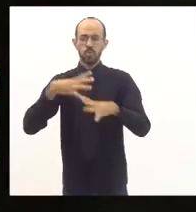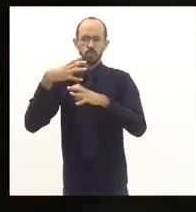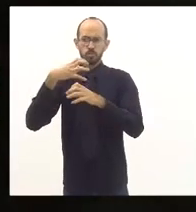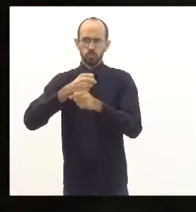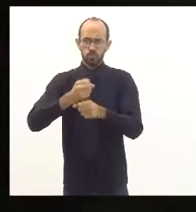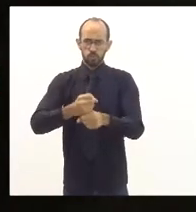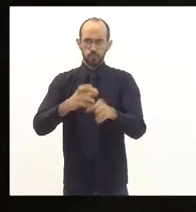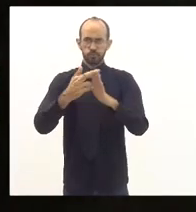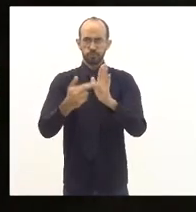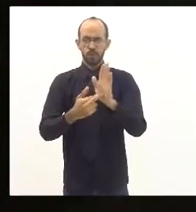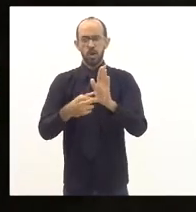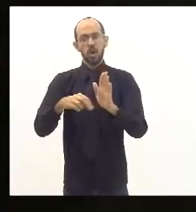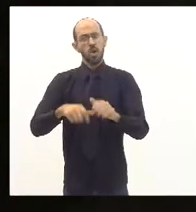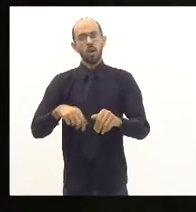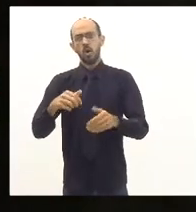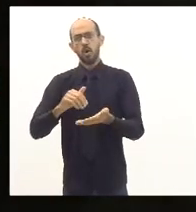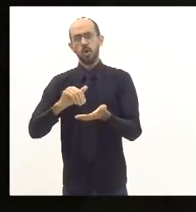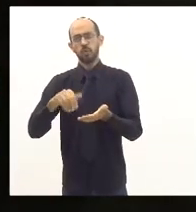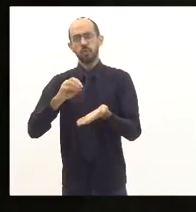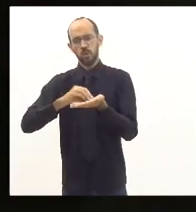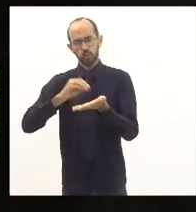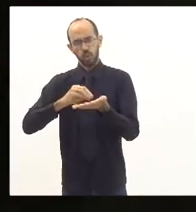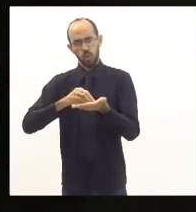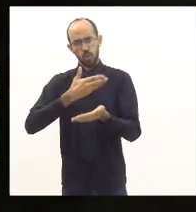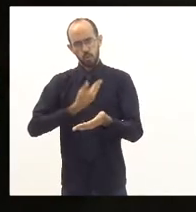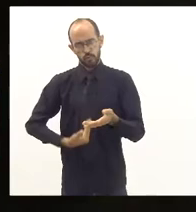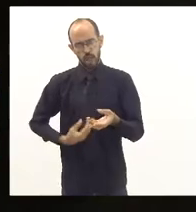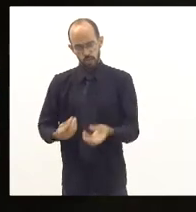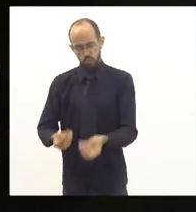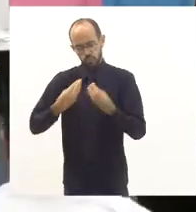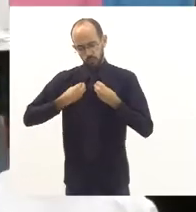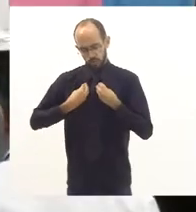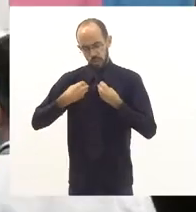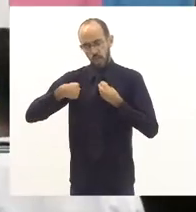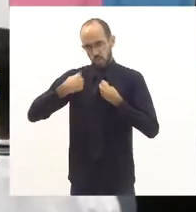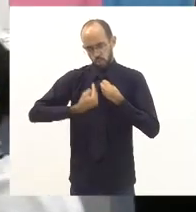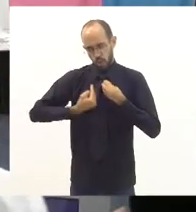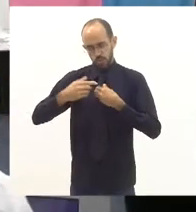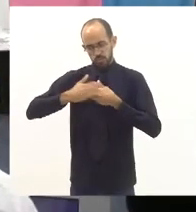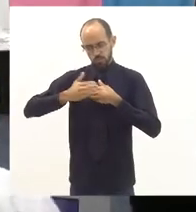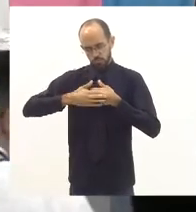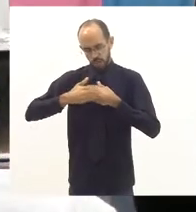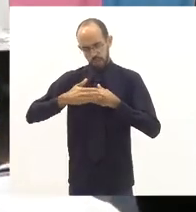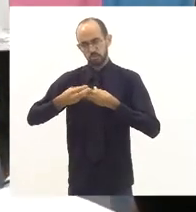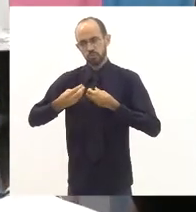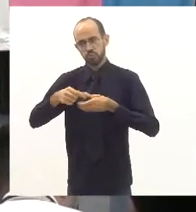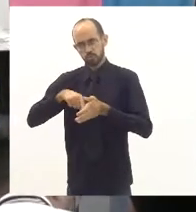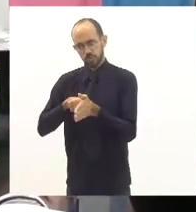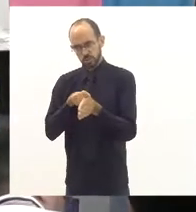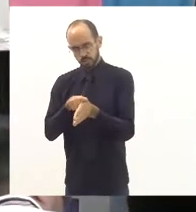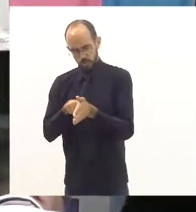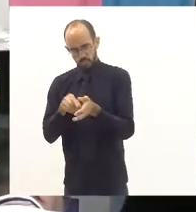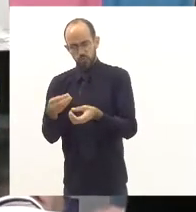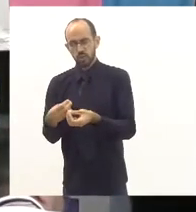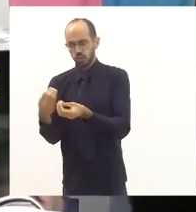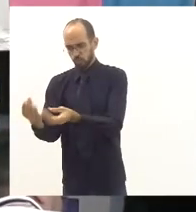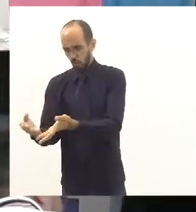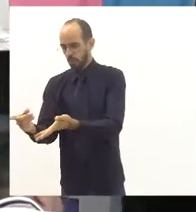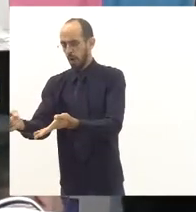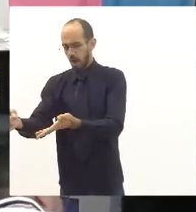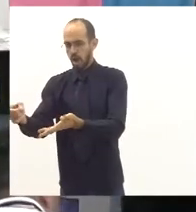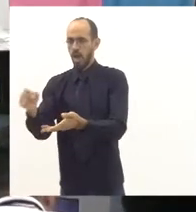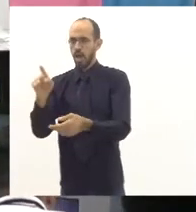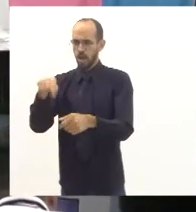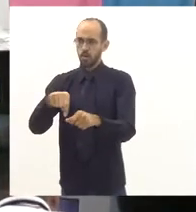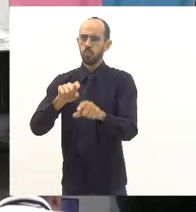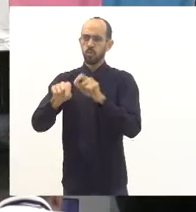para a gente foi um pouco atrás dos dados, estamos aqui numa provocação efetiva, o dossiê da violência em razão